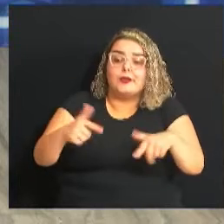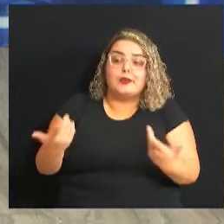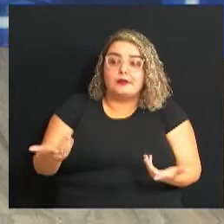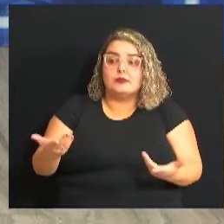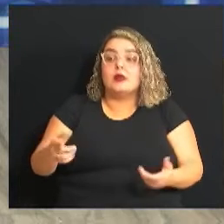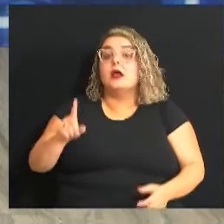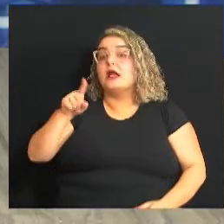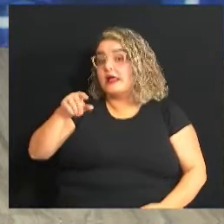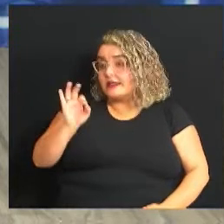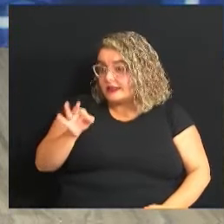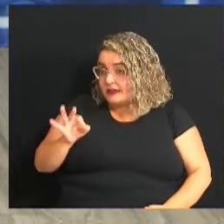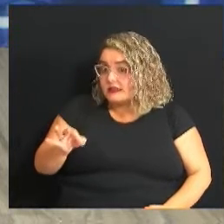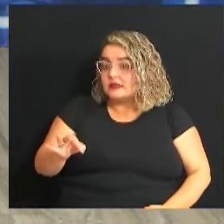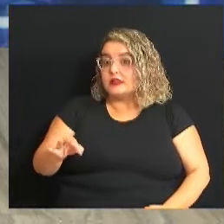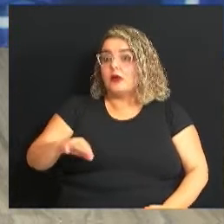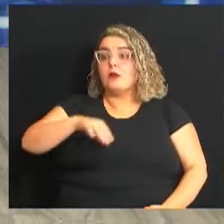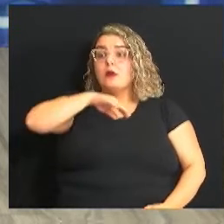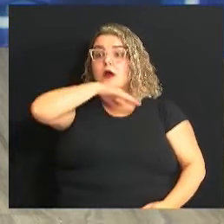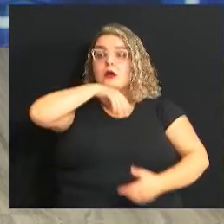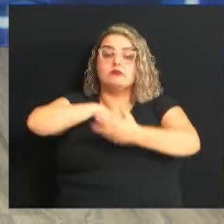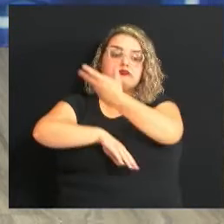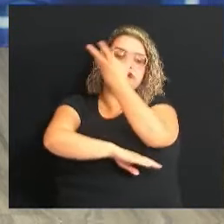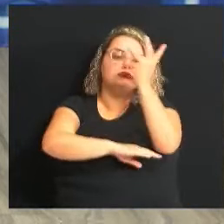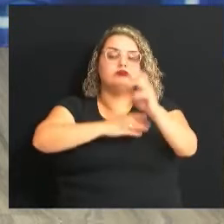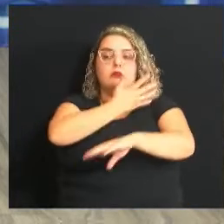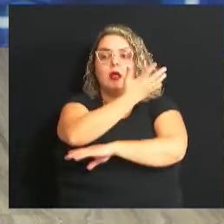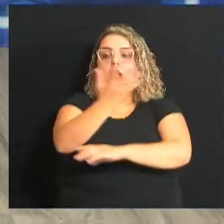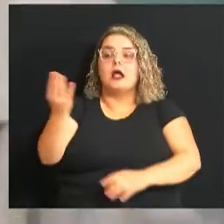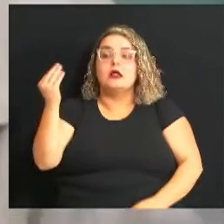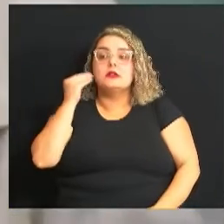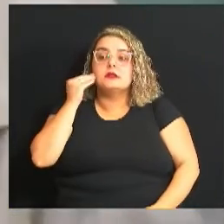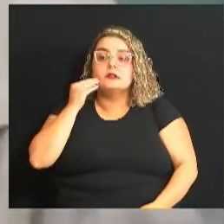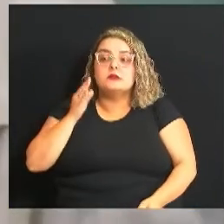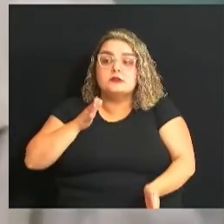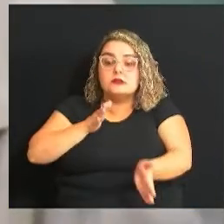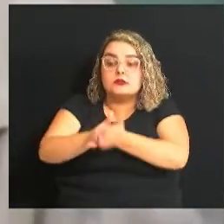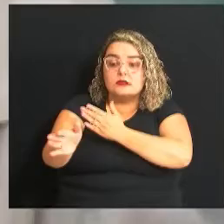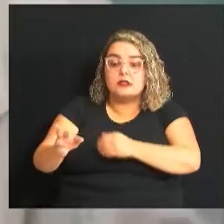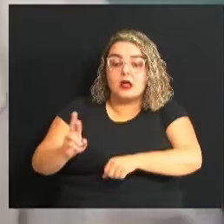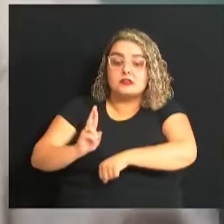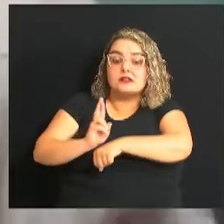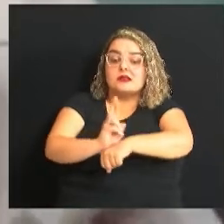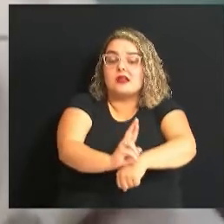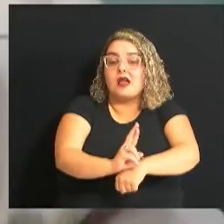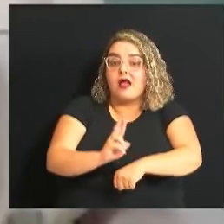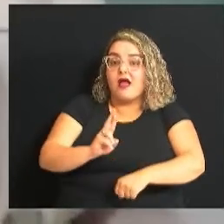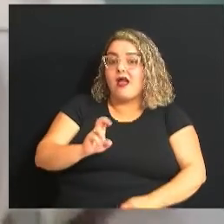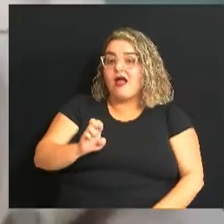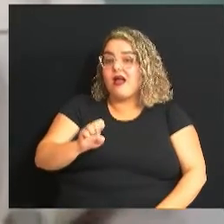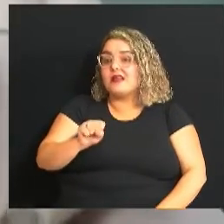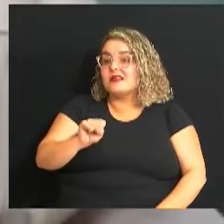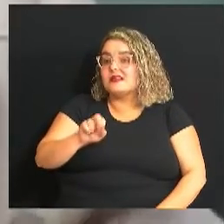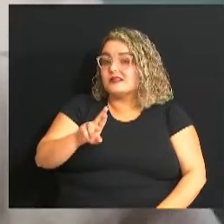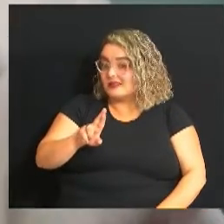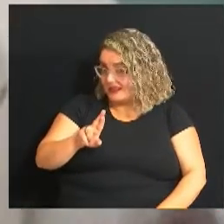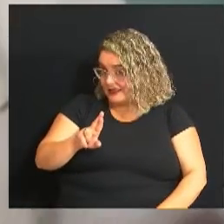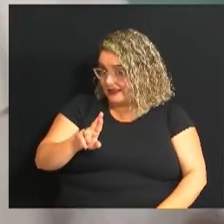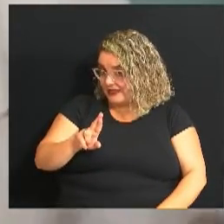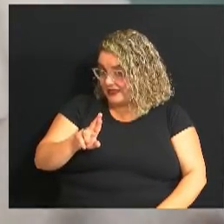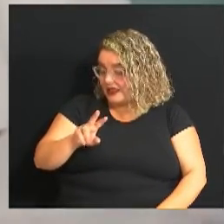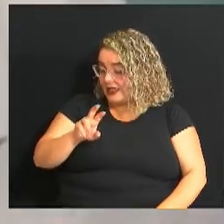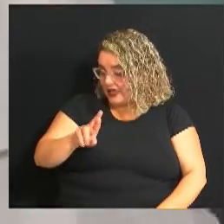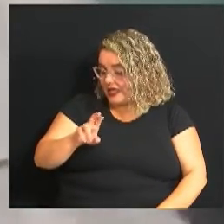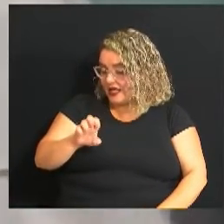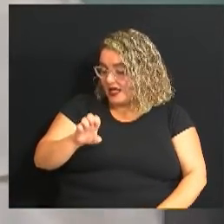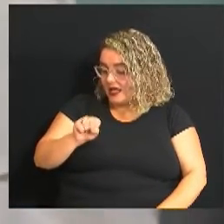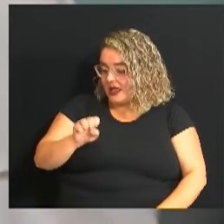se são animais silvestres, eles acabam tentando se refugiar nas reservas, né, que são remanescentes de